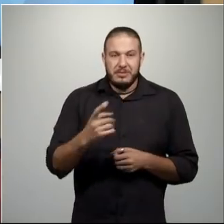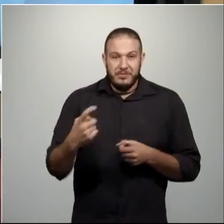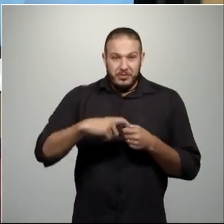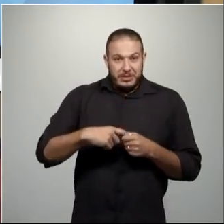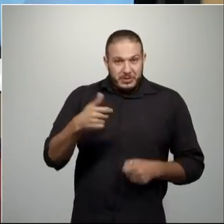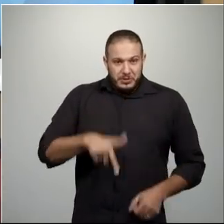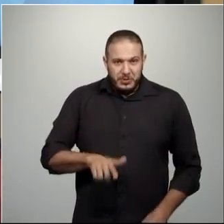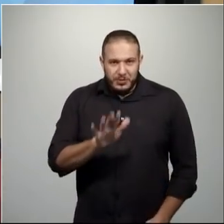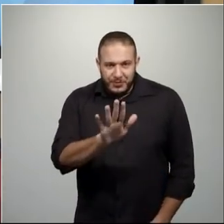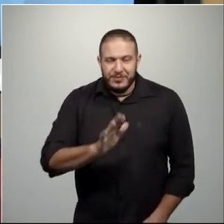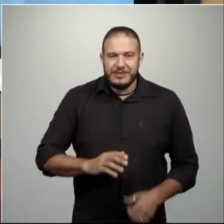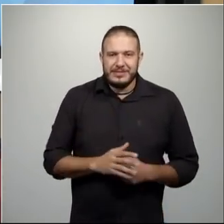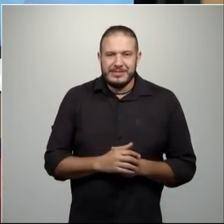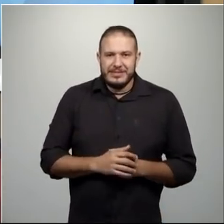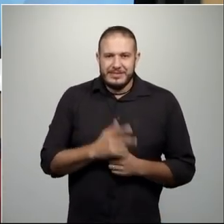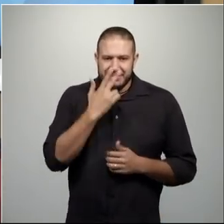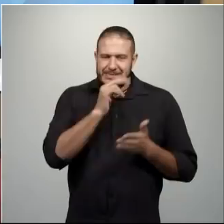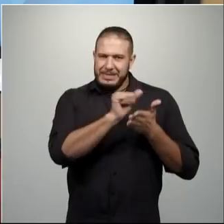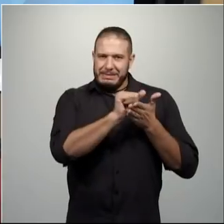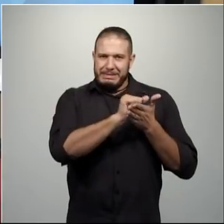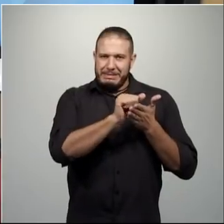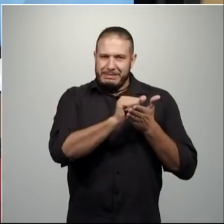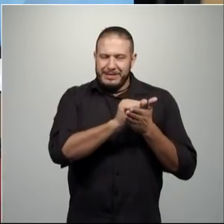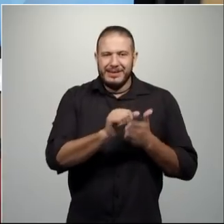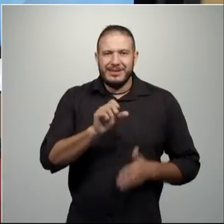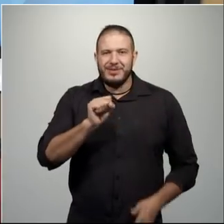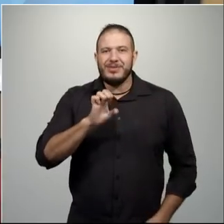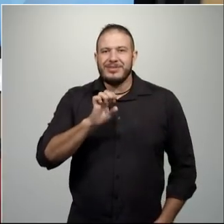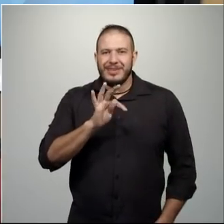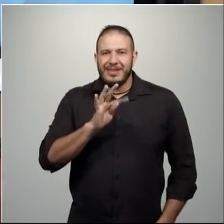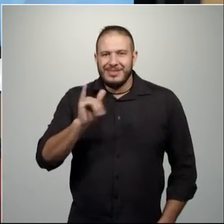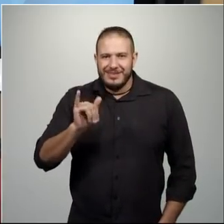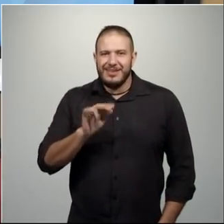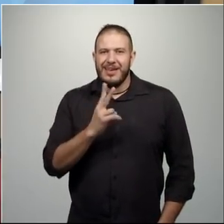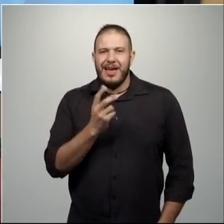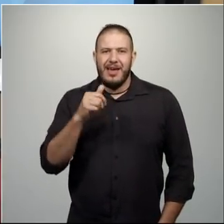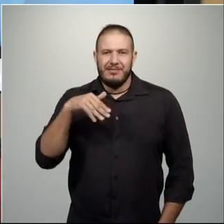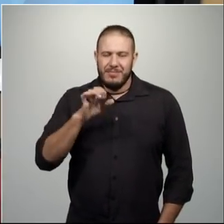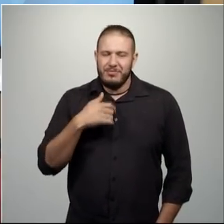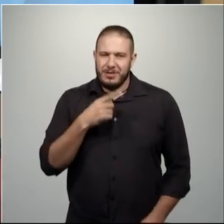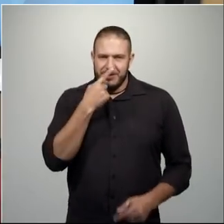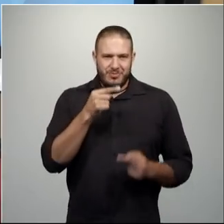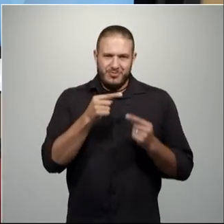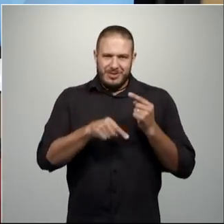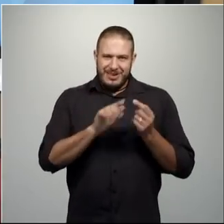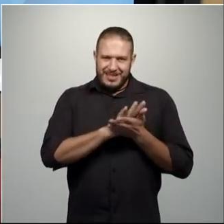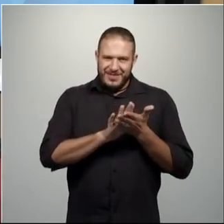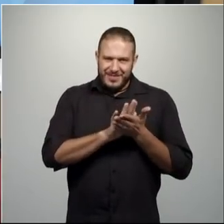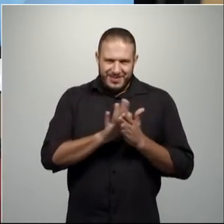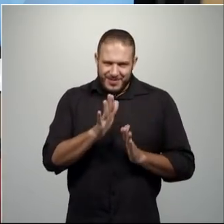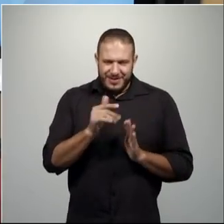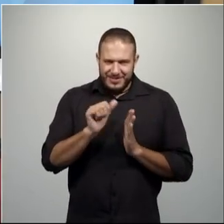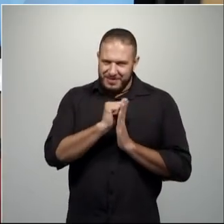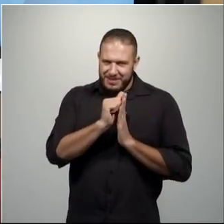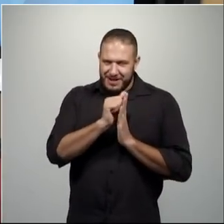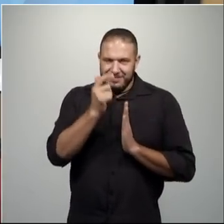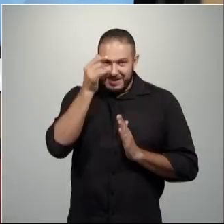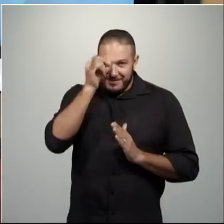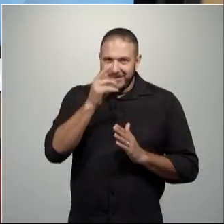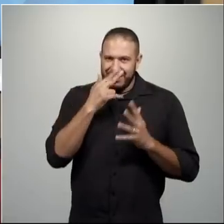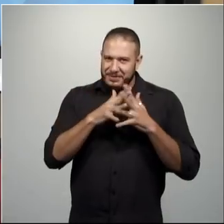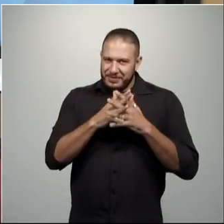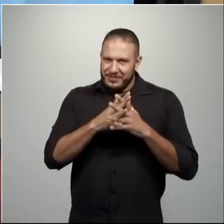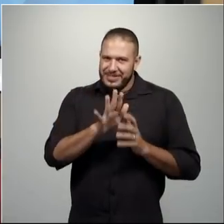aqui deixou só pagar os 7 home porque não tem relação com esse processo do